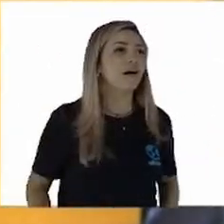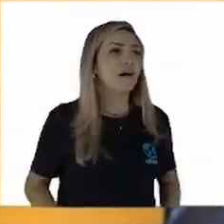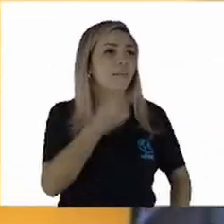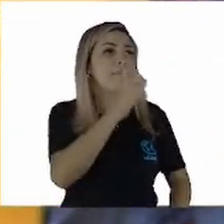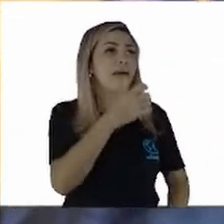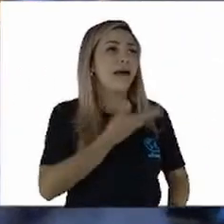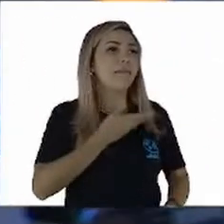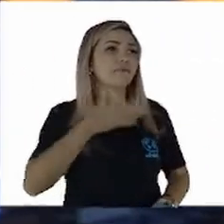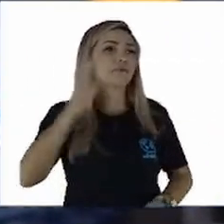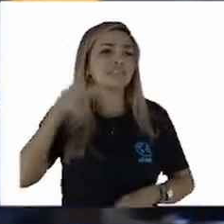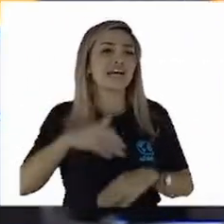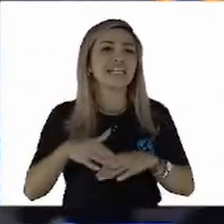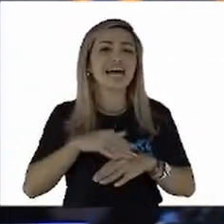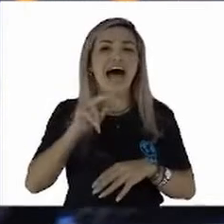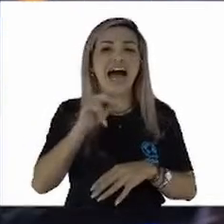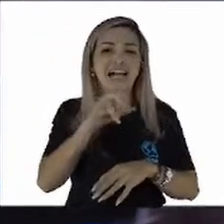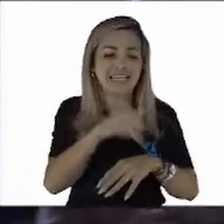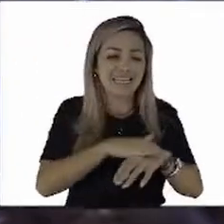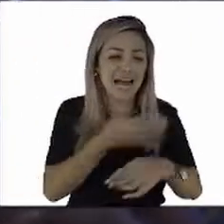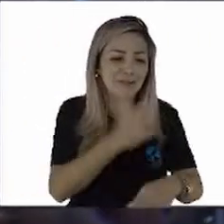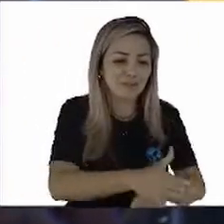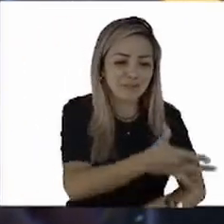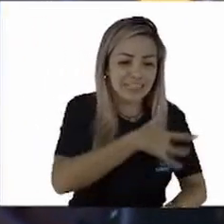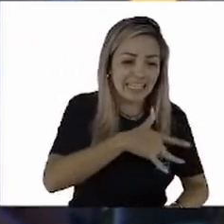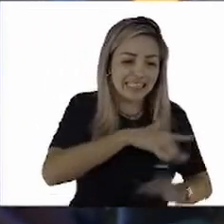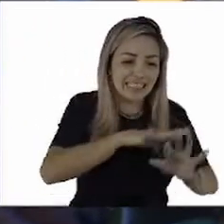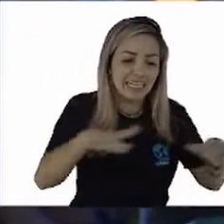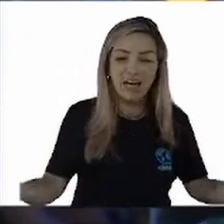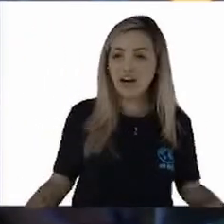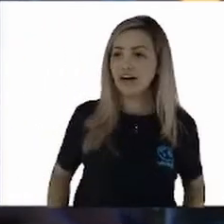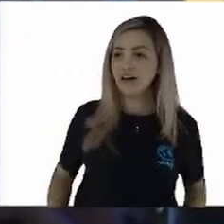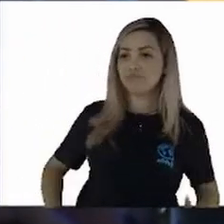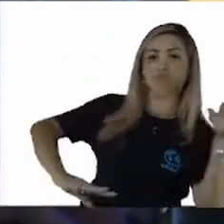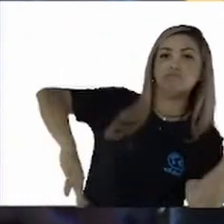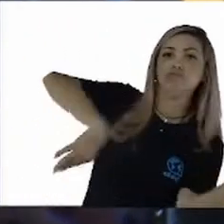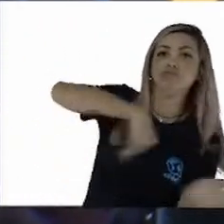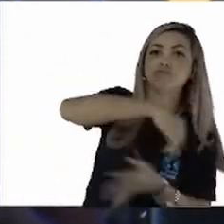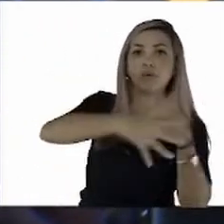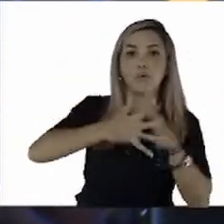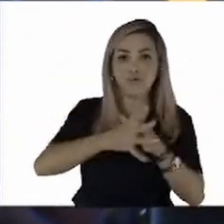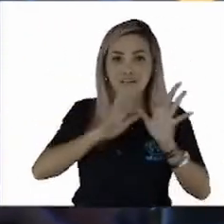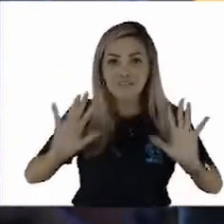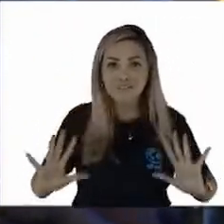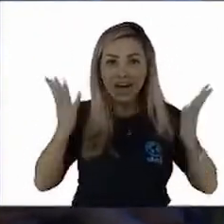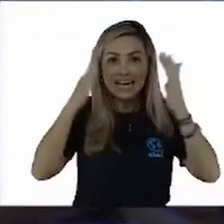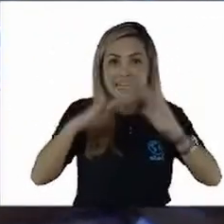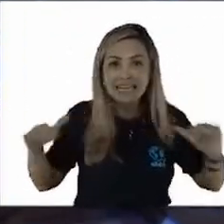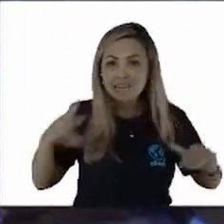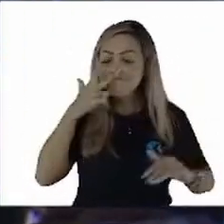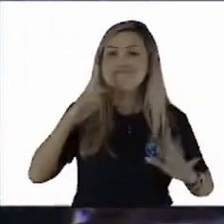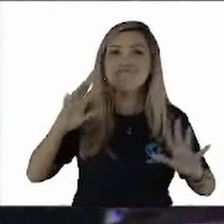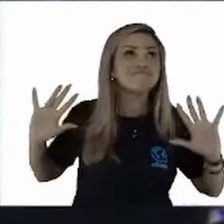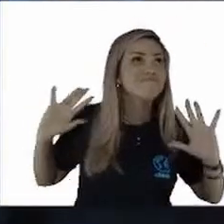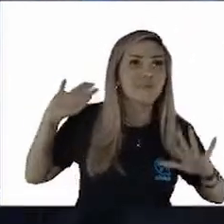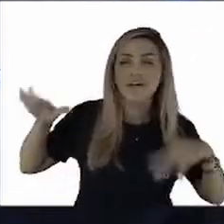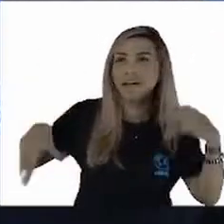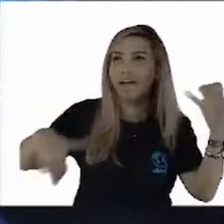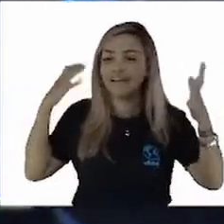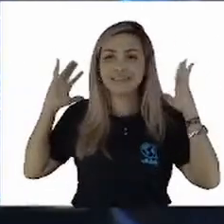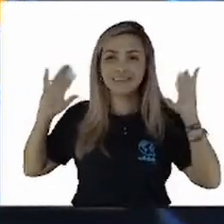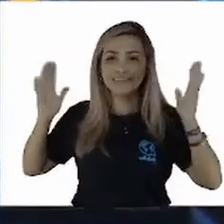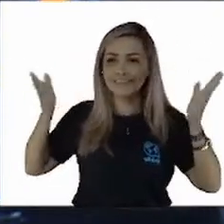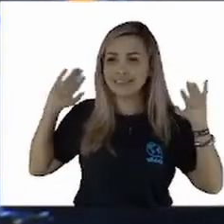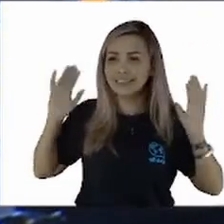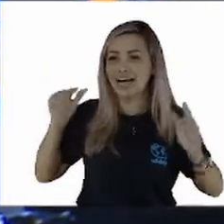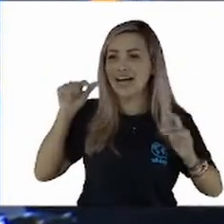dedo do amigo, traz arnica, passa arnica na mão da criança, crianças, ou seja, vira um pânico, a festa de criança vira um verdadeiro desespero. E